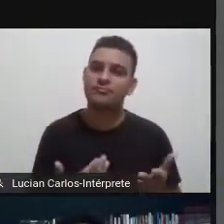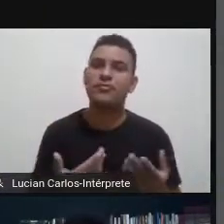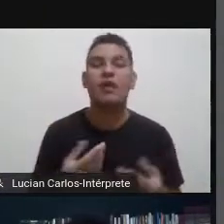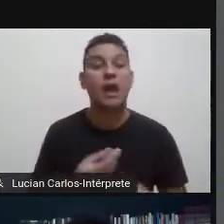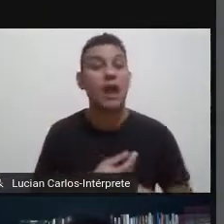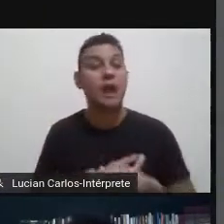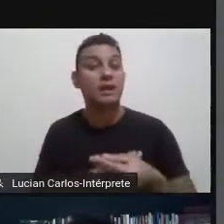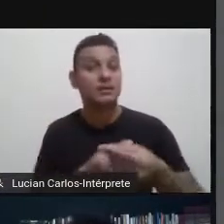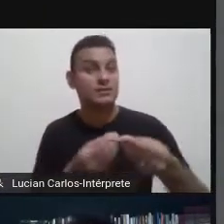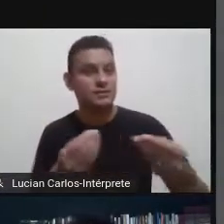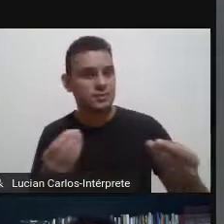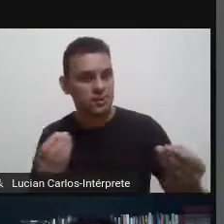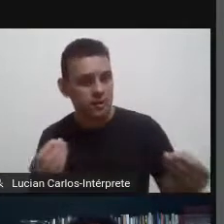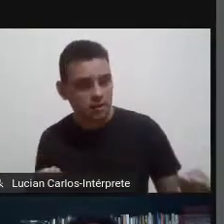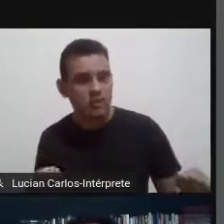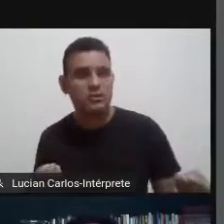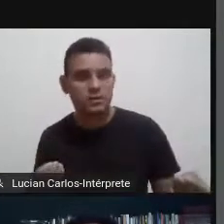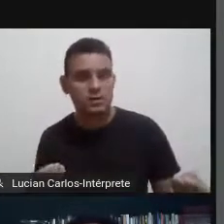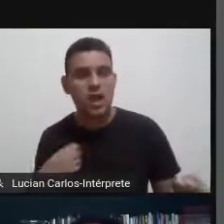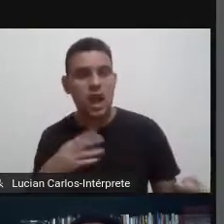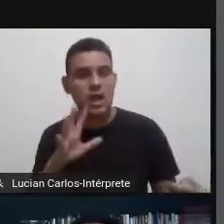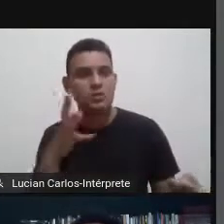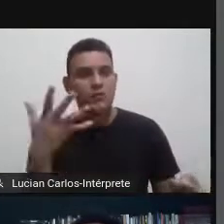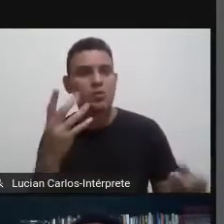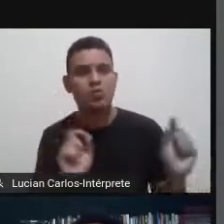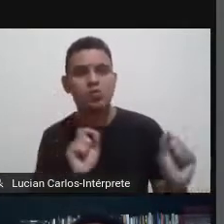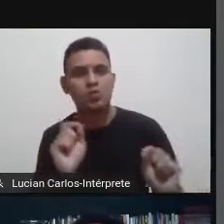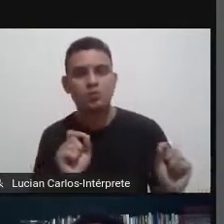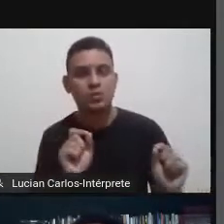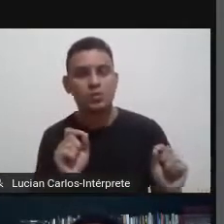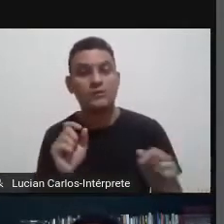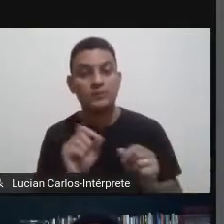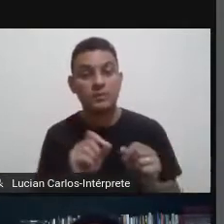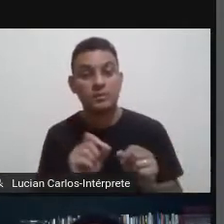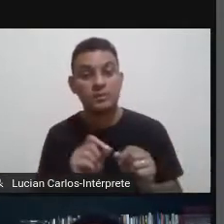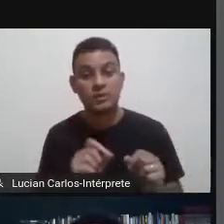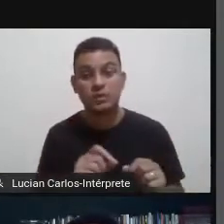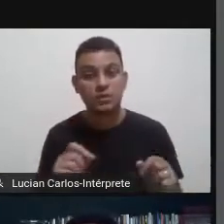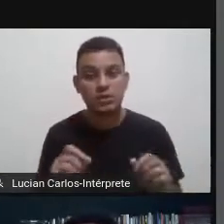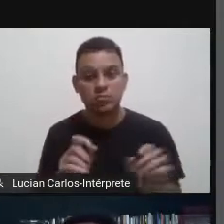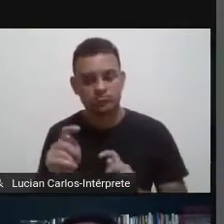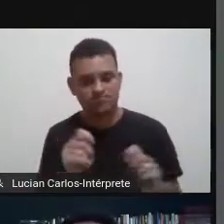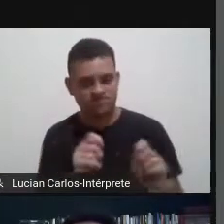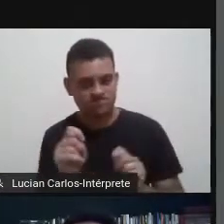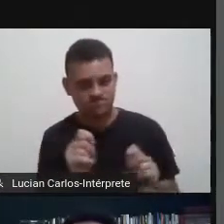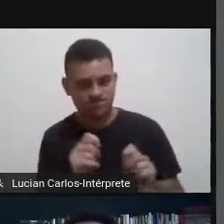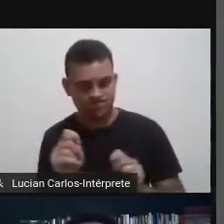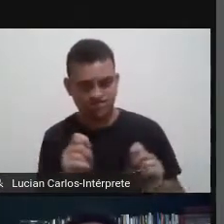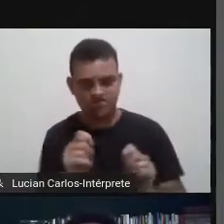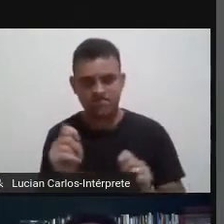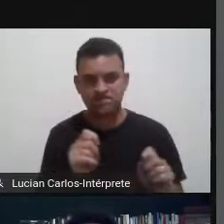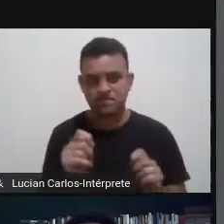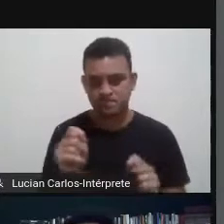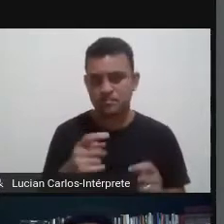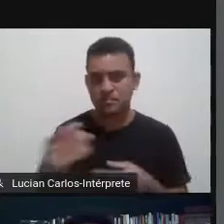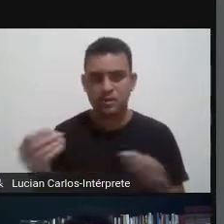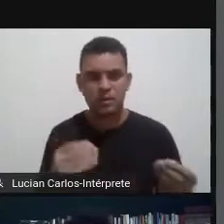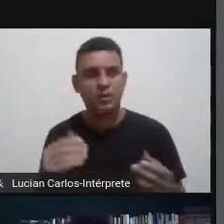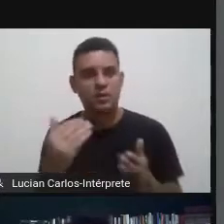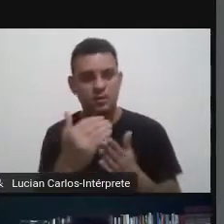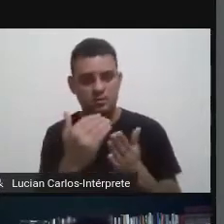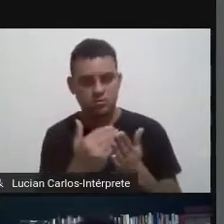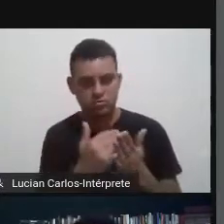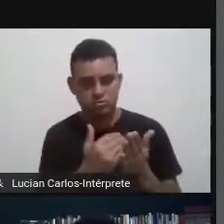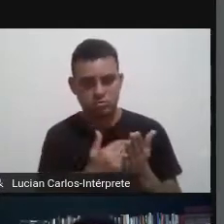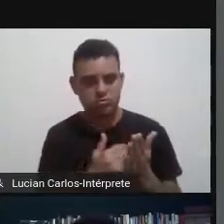entrega dos kits, nós fizemos todo um controle, né, dessa entrega, elaboramos ali uma